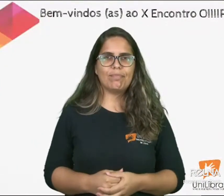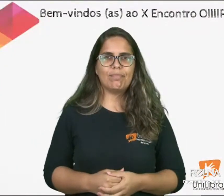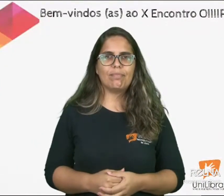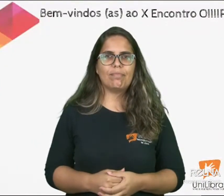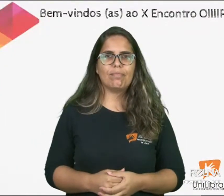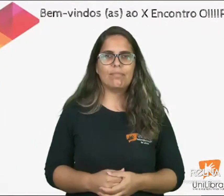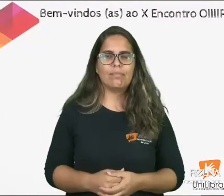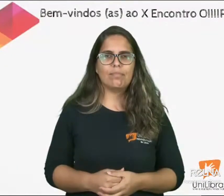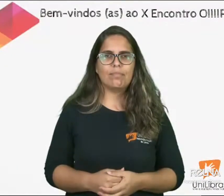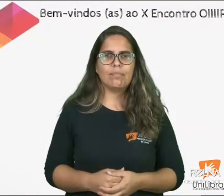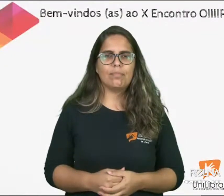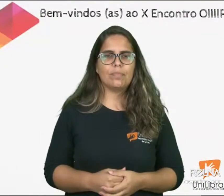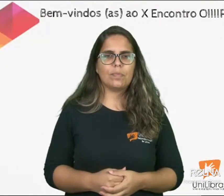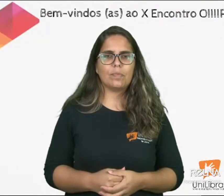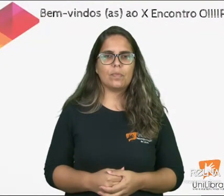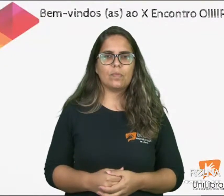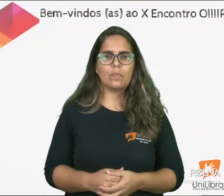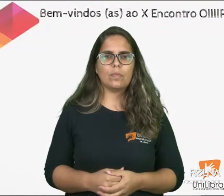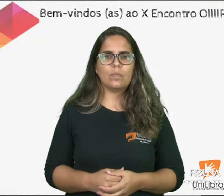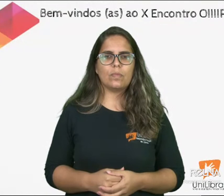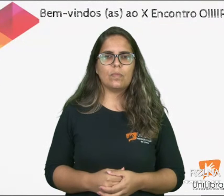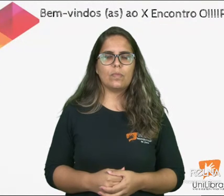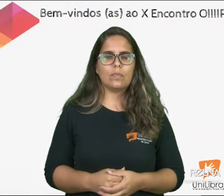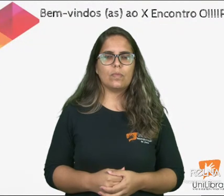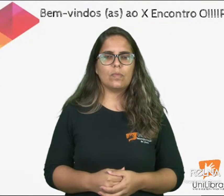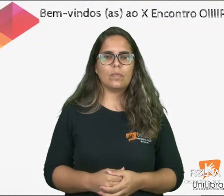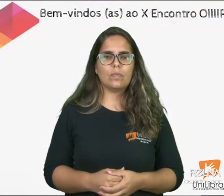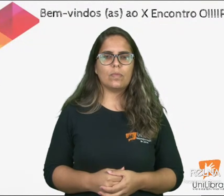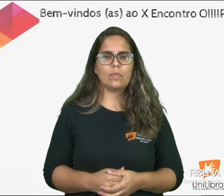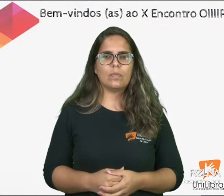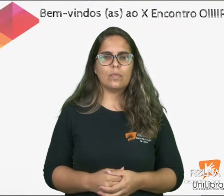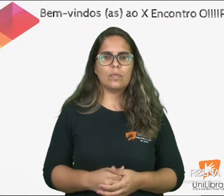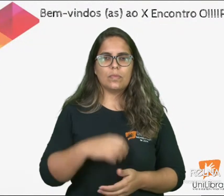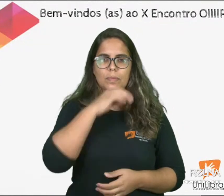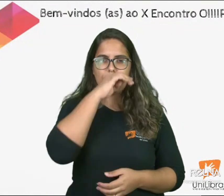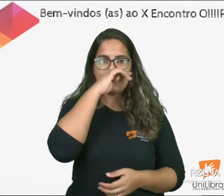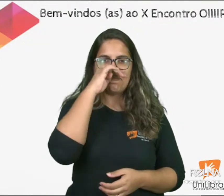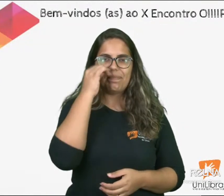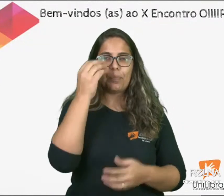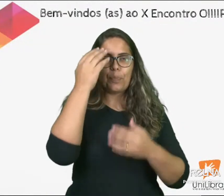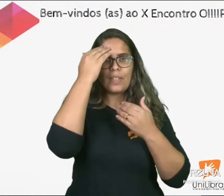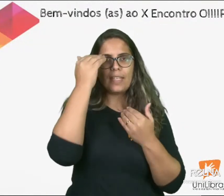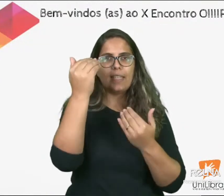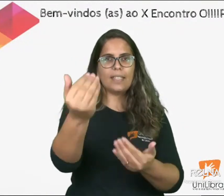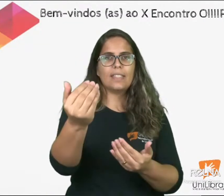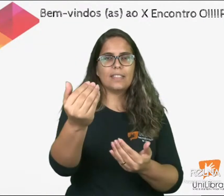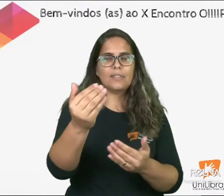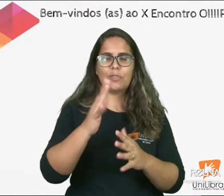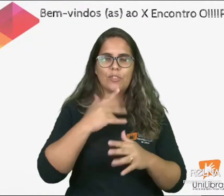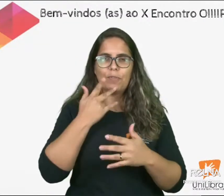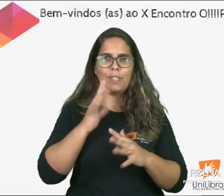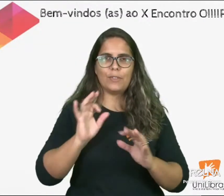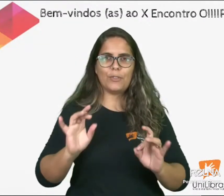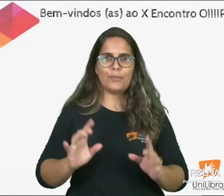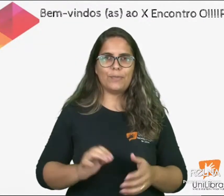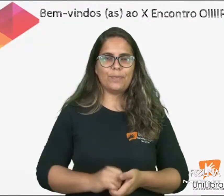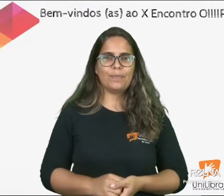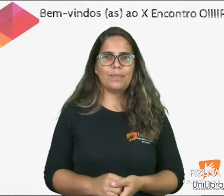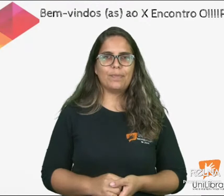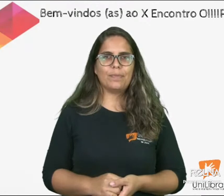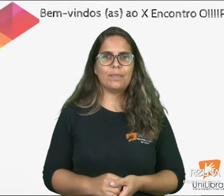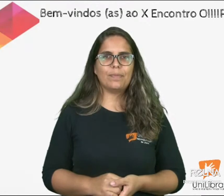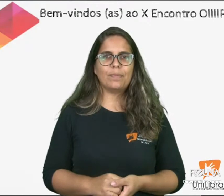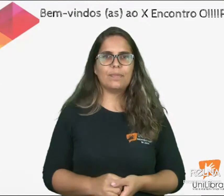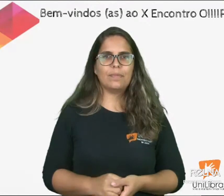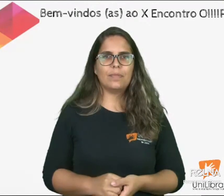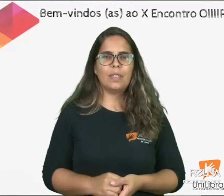converso con ustedes y con los demás. Bueno, gracias, eso les quería decir. Professor Jorge